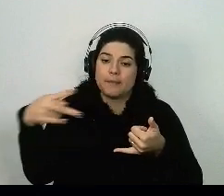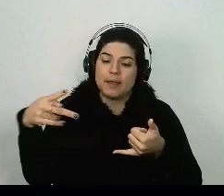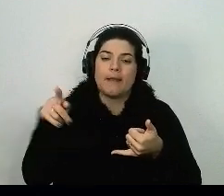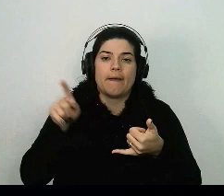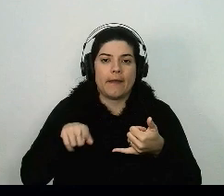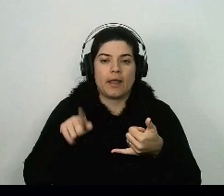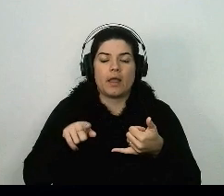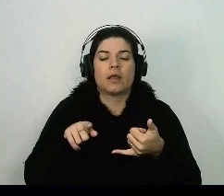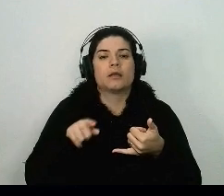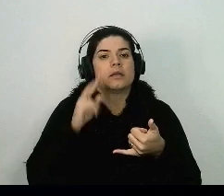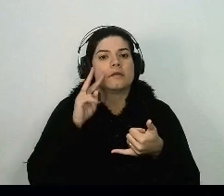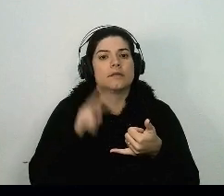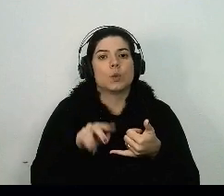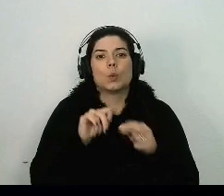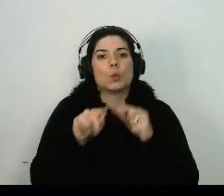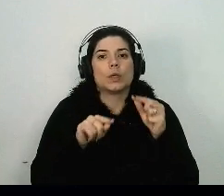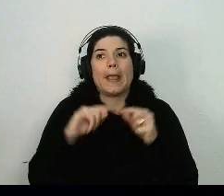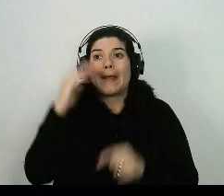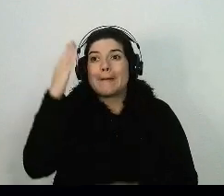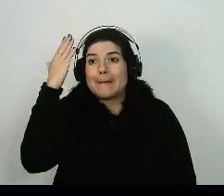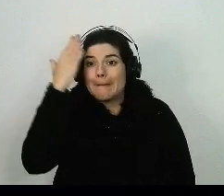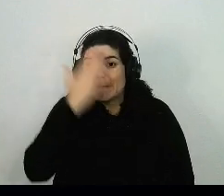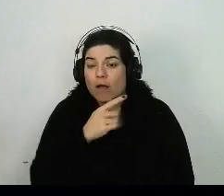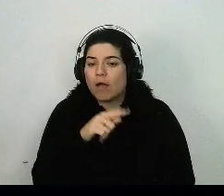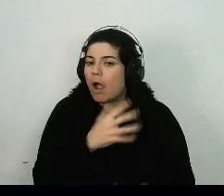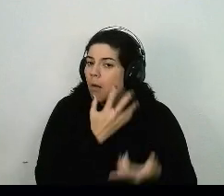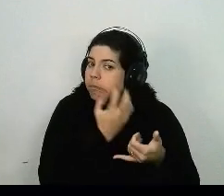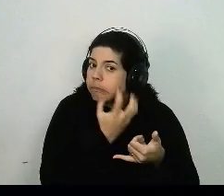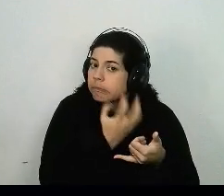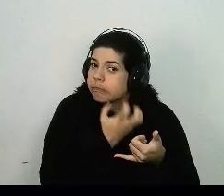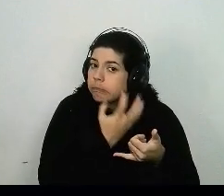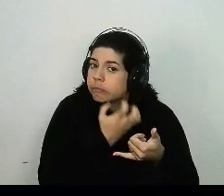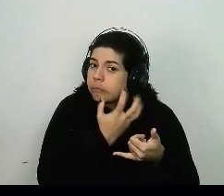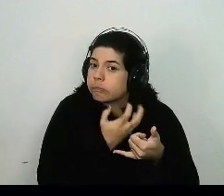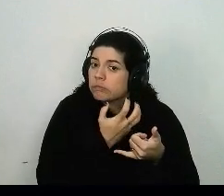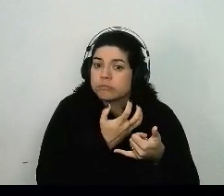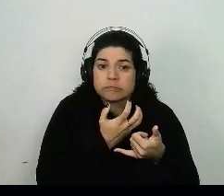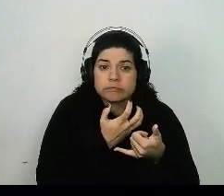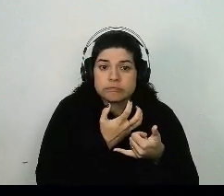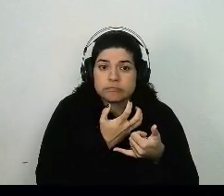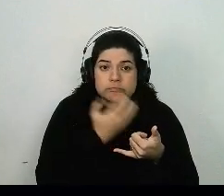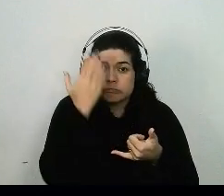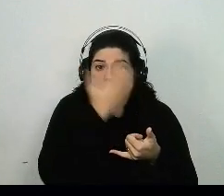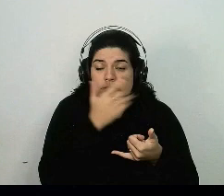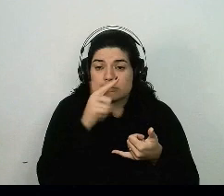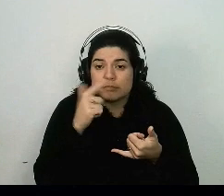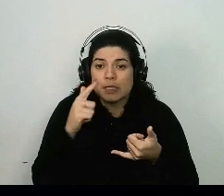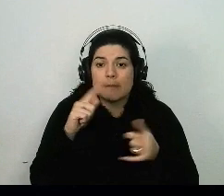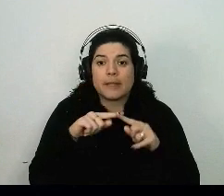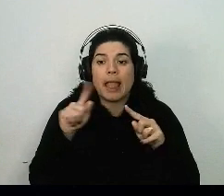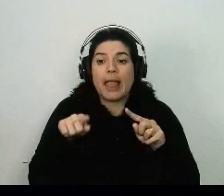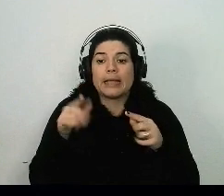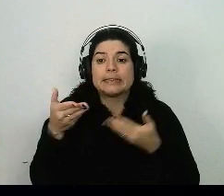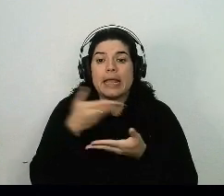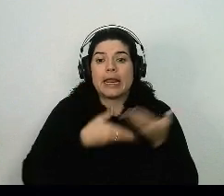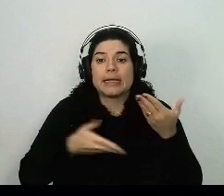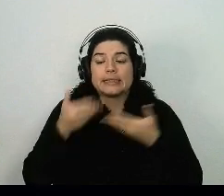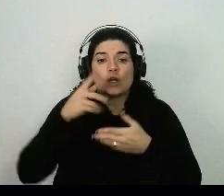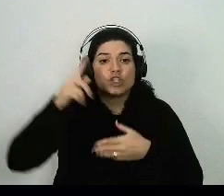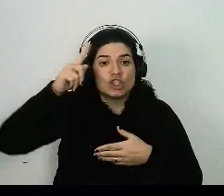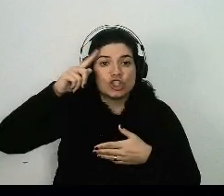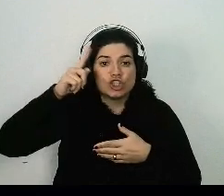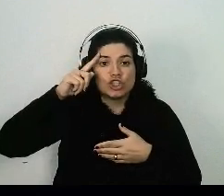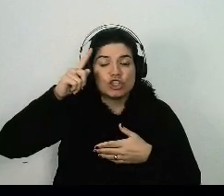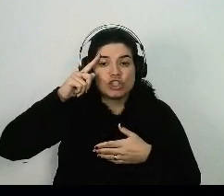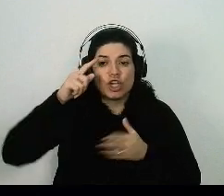viram que não tem nenhuma evidência de que eles ficam escutando a gente. De fato, é com a nossa interação no dia a dia com os softwares que a